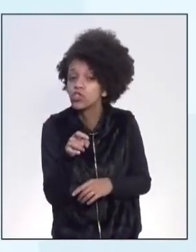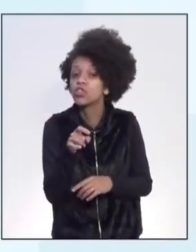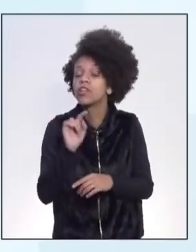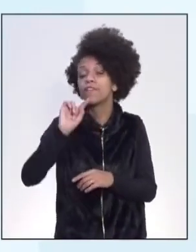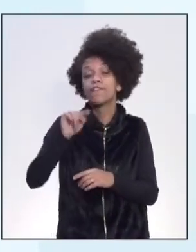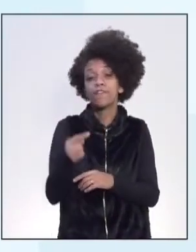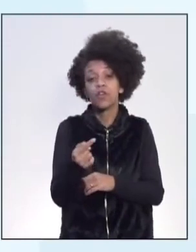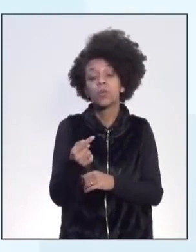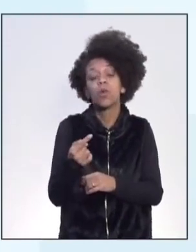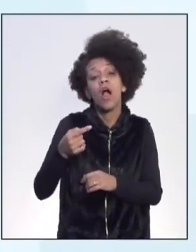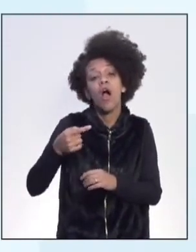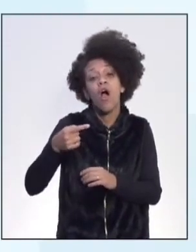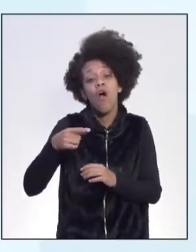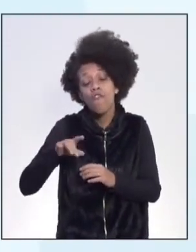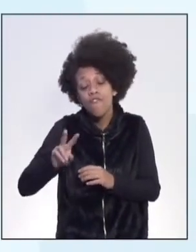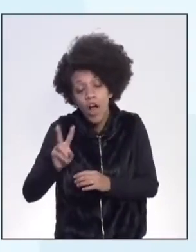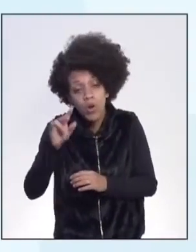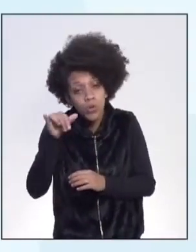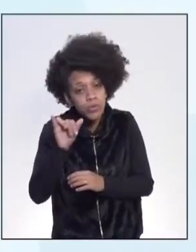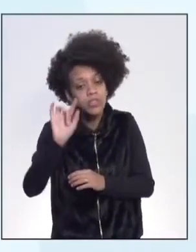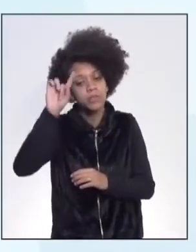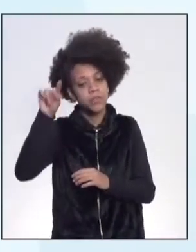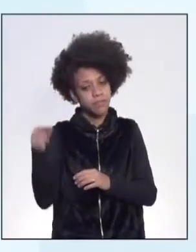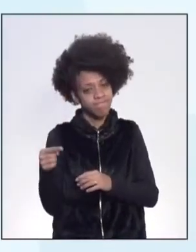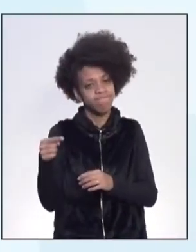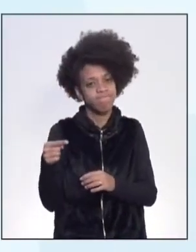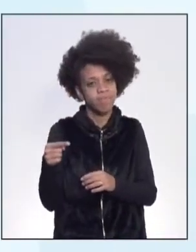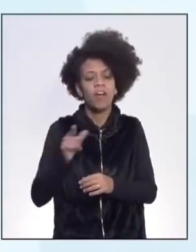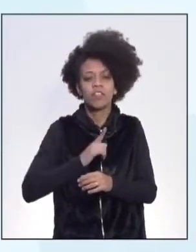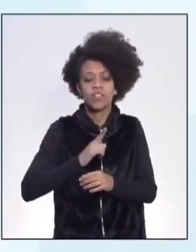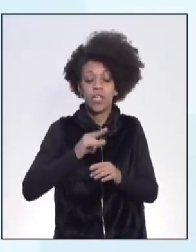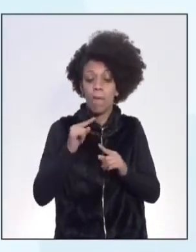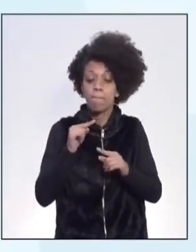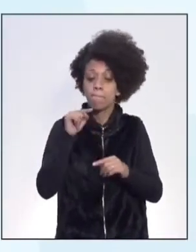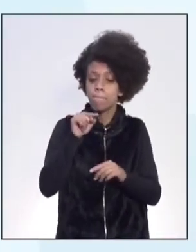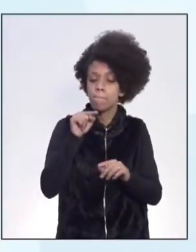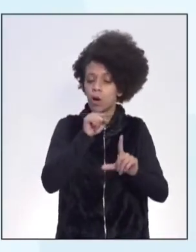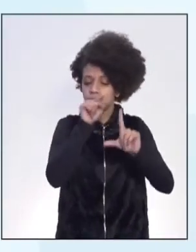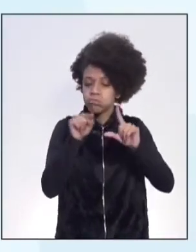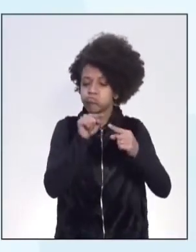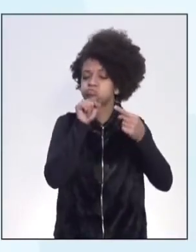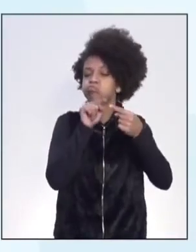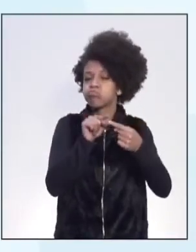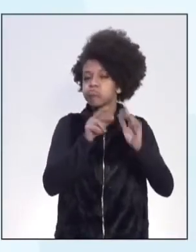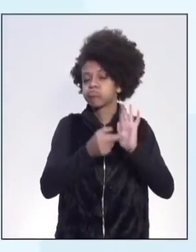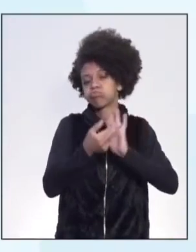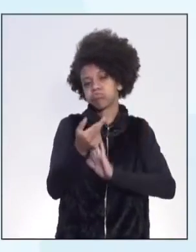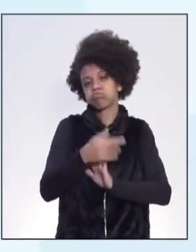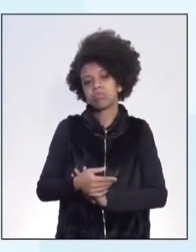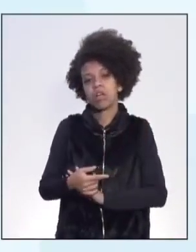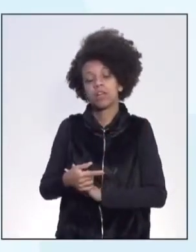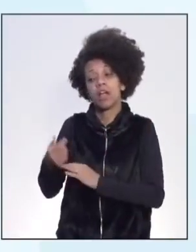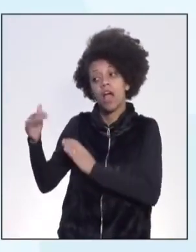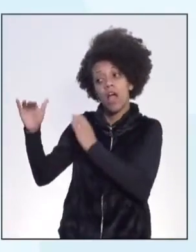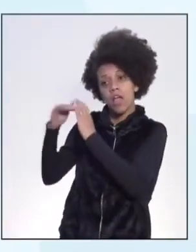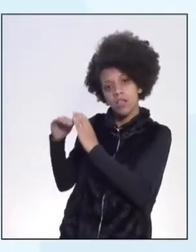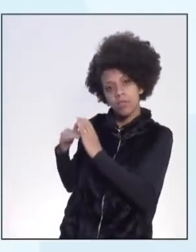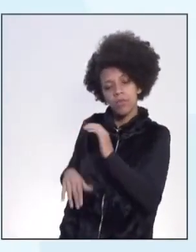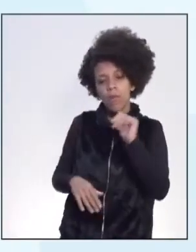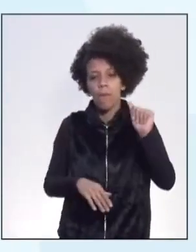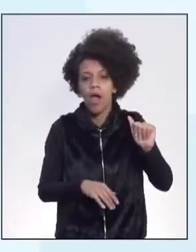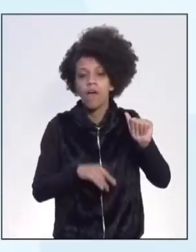vírgula, o valor do y e fecha parênteses. Você vai ter um ponto que representa esse vértice. Então, lá no chat, quando você for responder o item